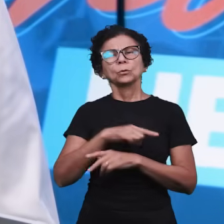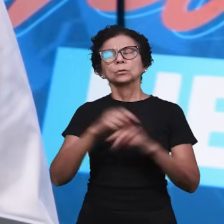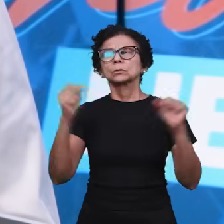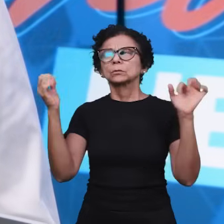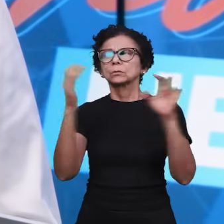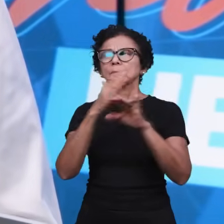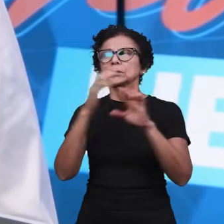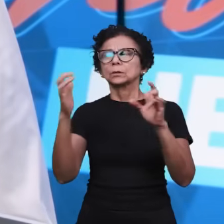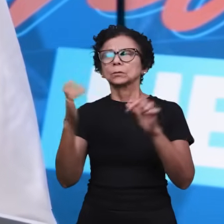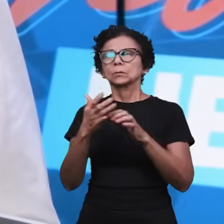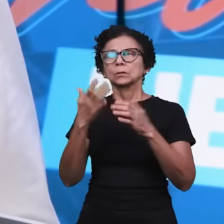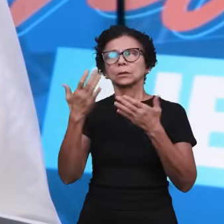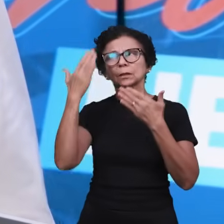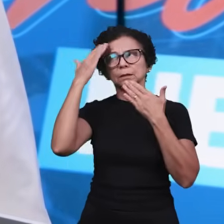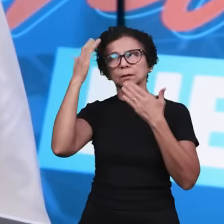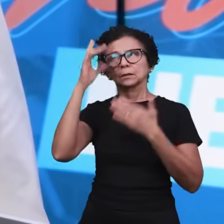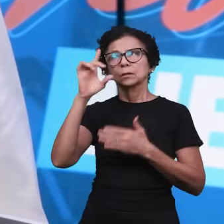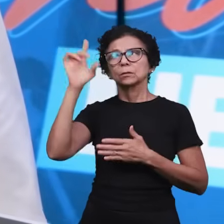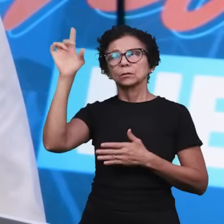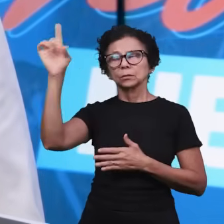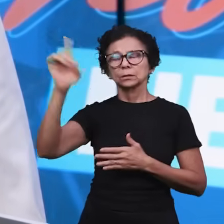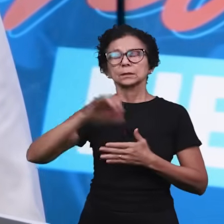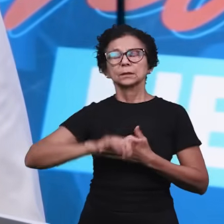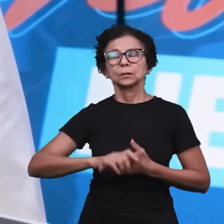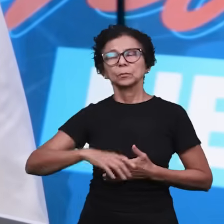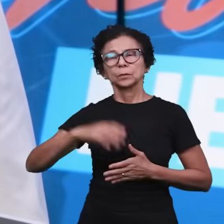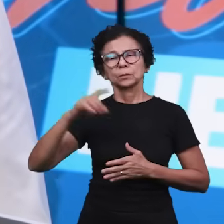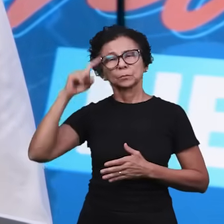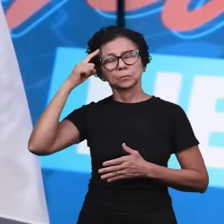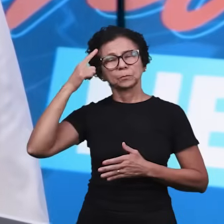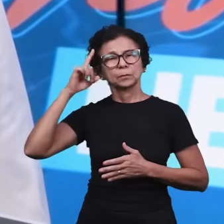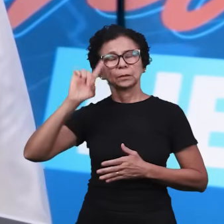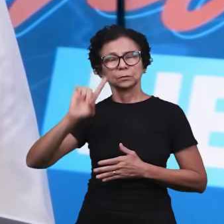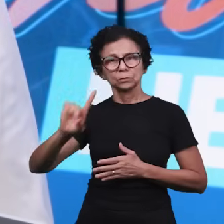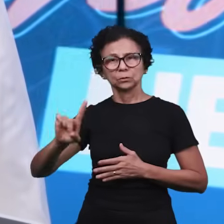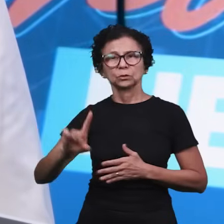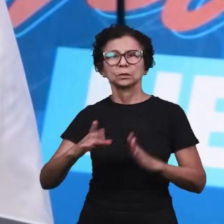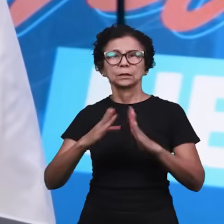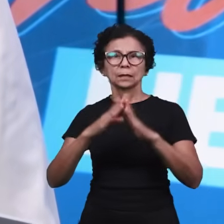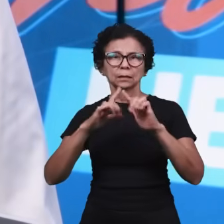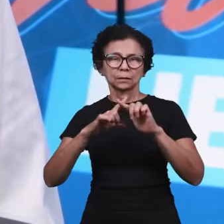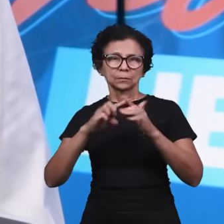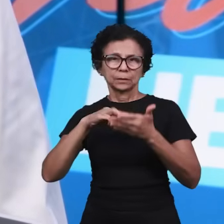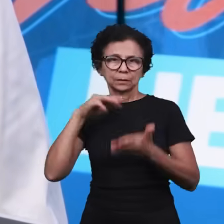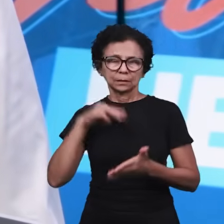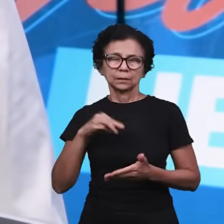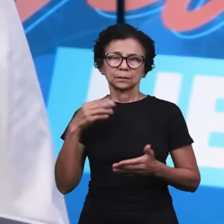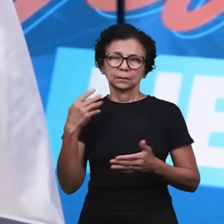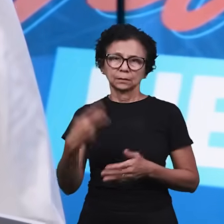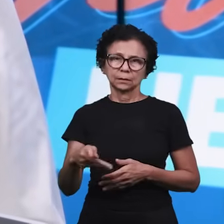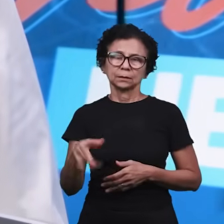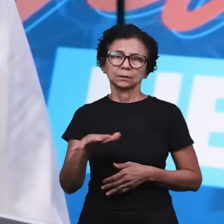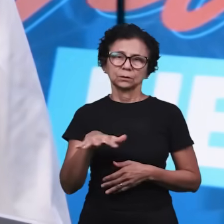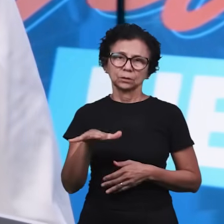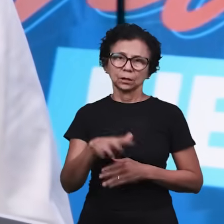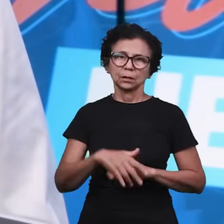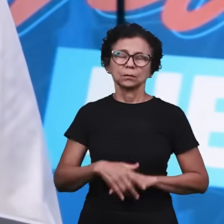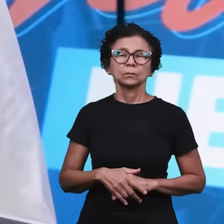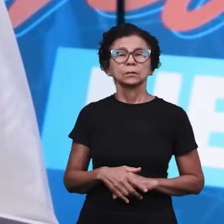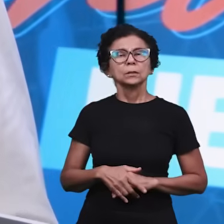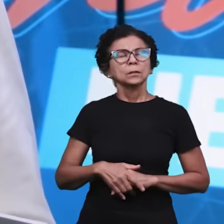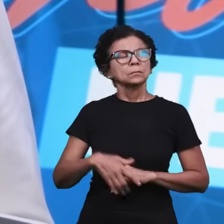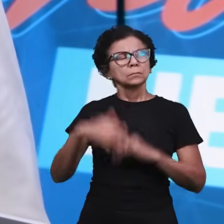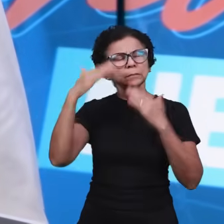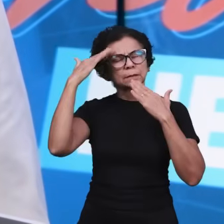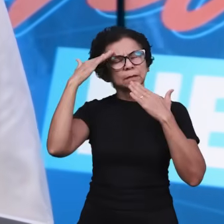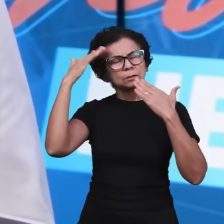Senhor pelo primeiro ano de consagração do templo da ICM Central de Alegre. Foi um momento de muita alegria,